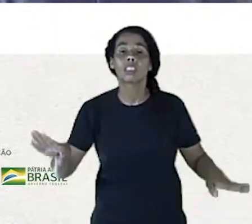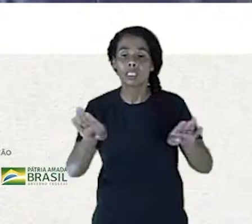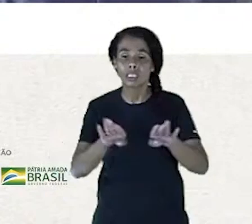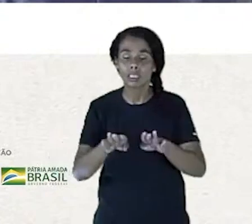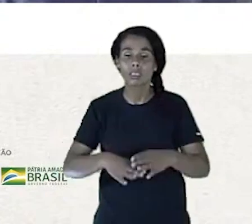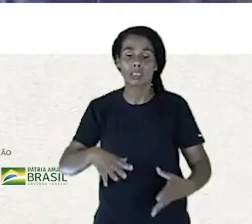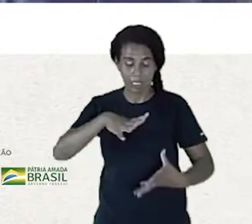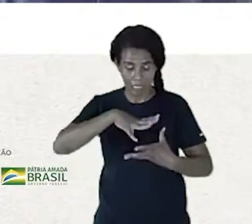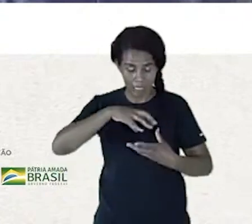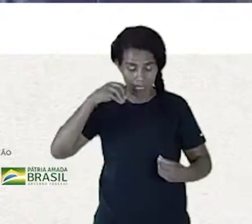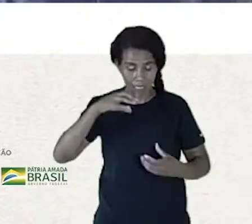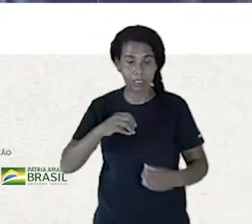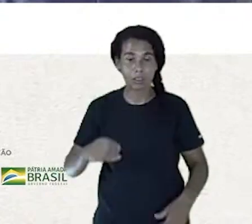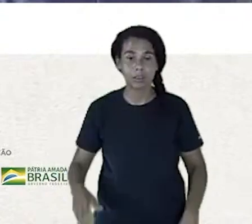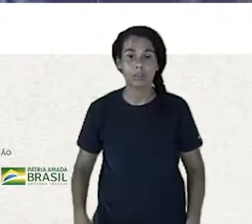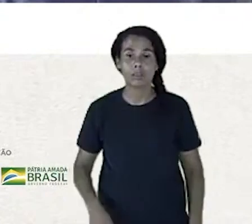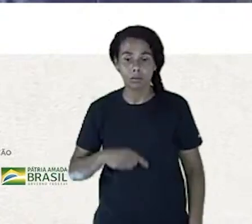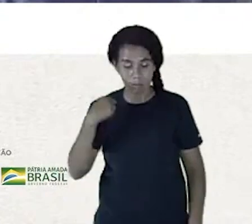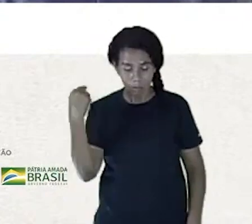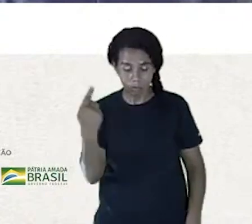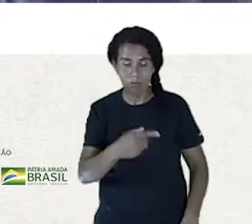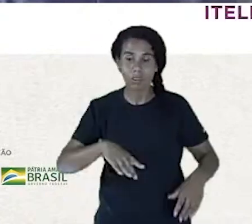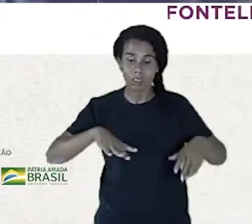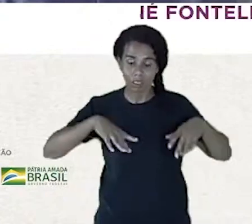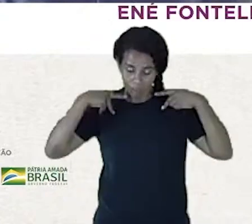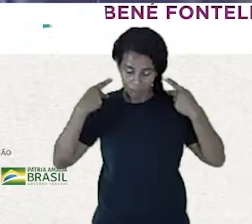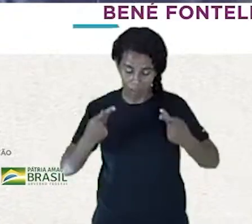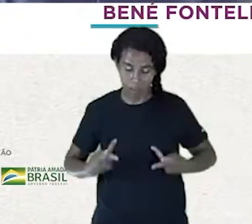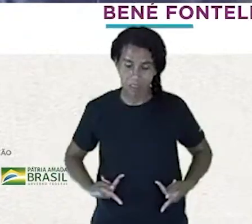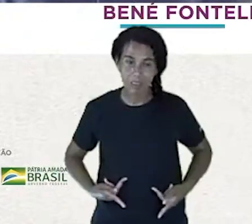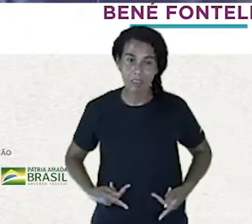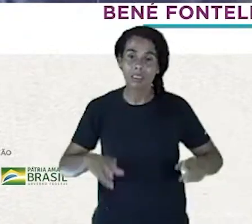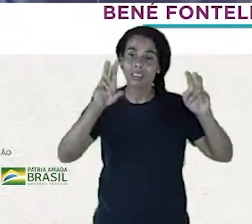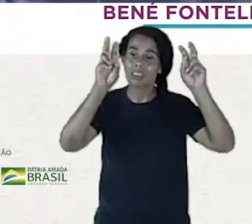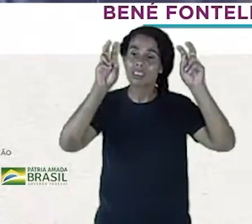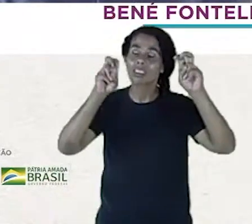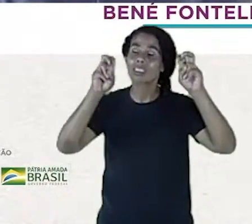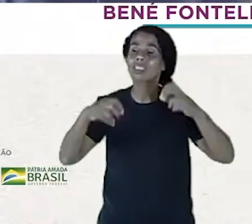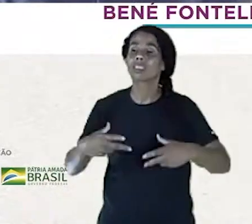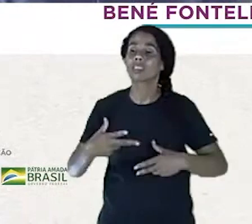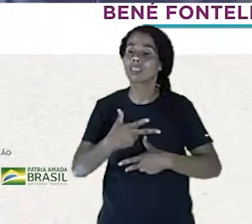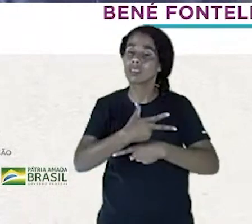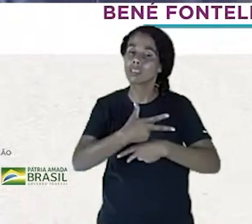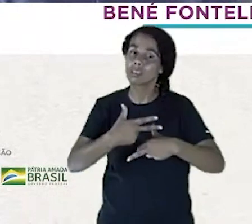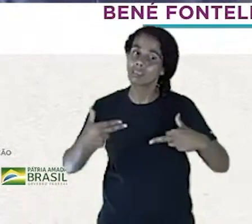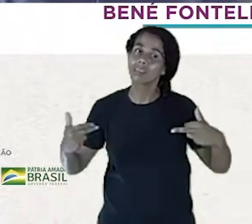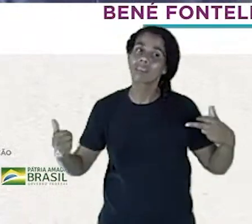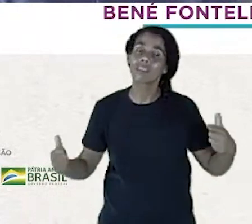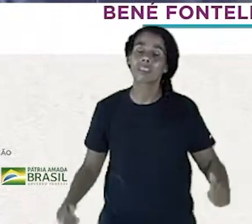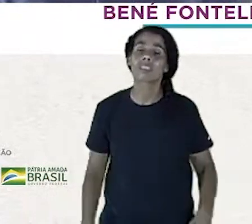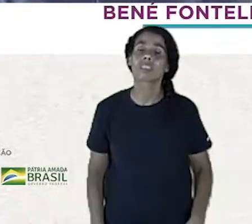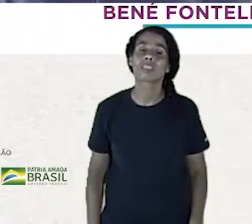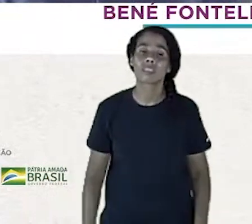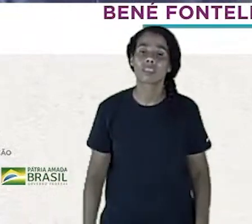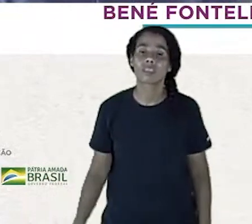fazendo com que a gente descobrisse essas naturezas todas, essas naturezas que estão nos levando